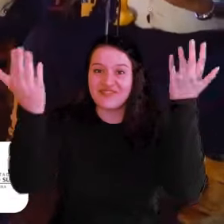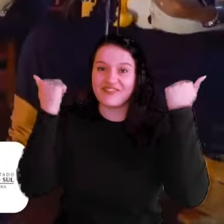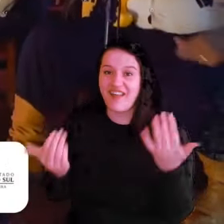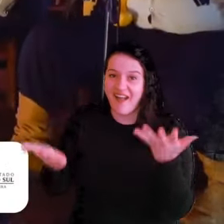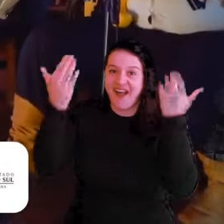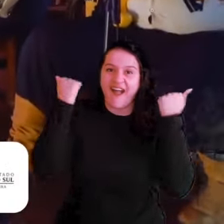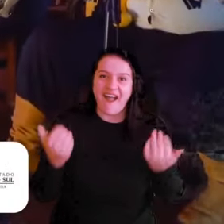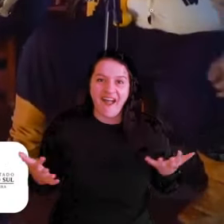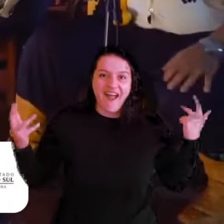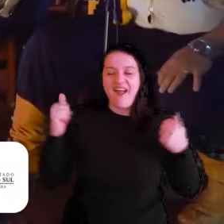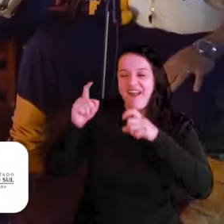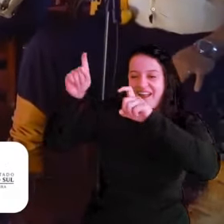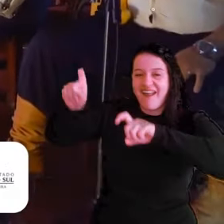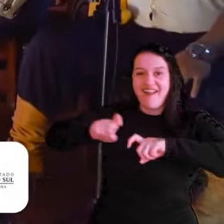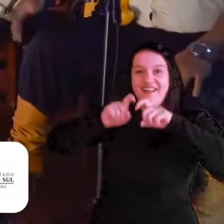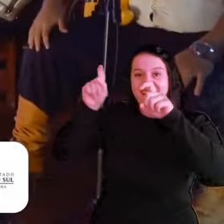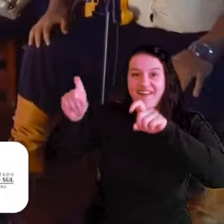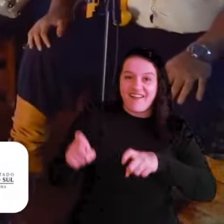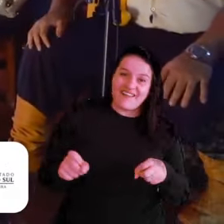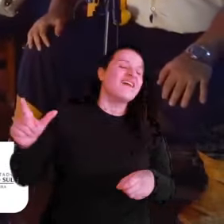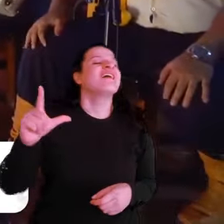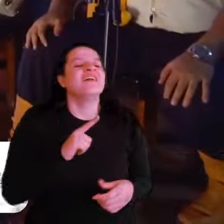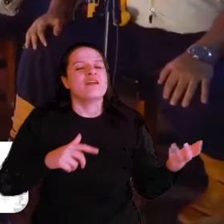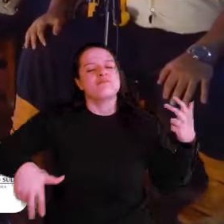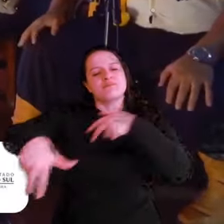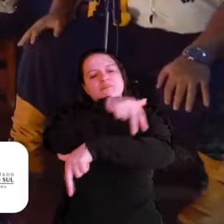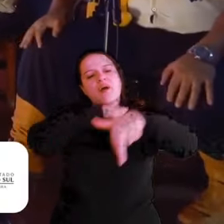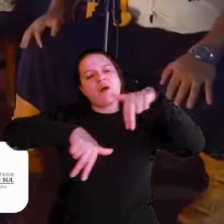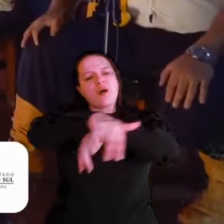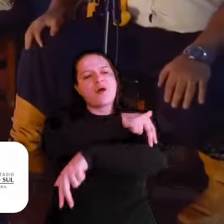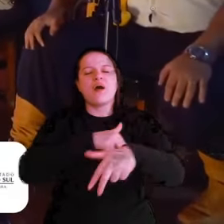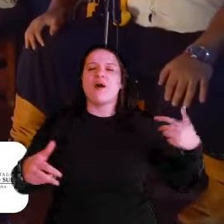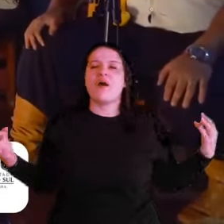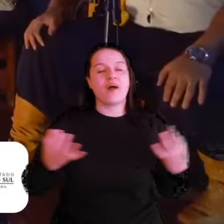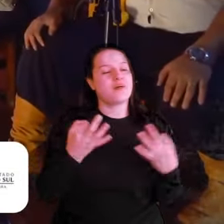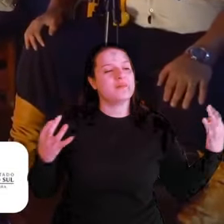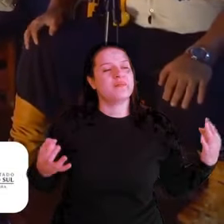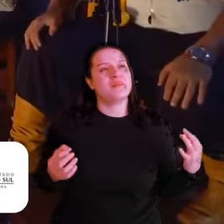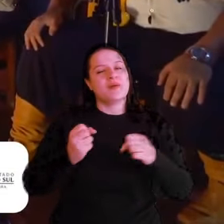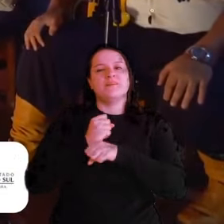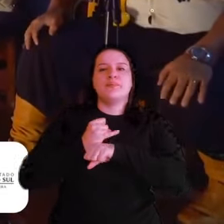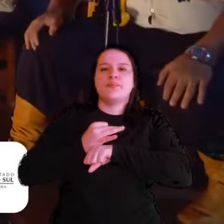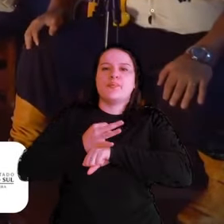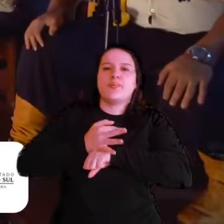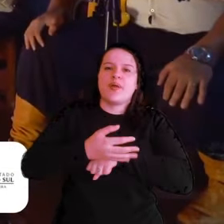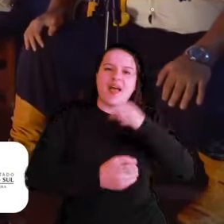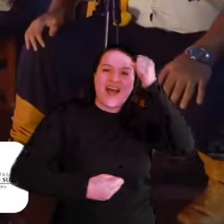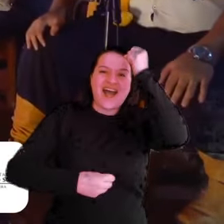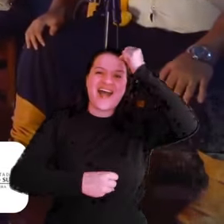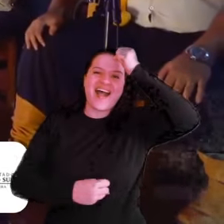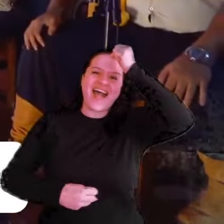figurado. Vamos que a bailanta é bem campeira, é ter o bueno e o surungo tá formado. Eu me desmancho no balanço